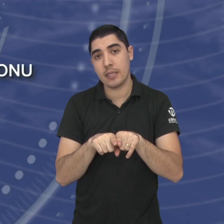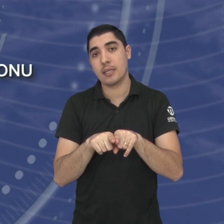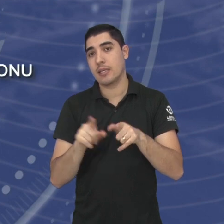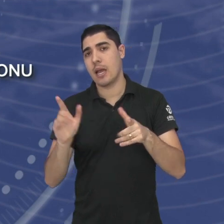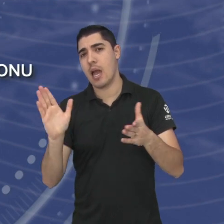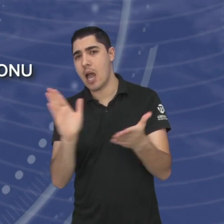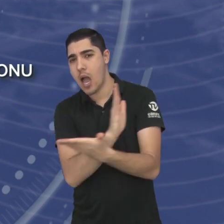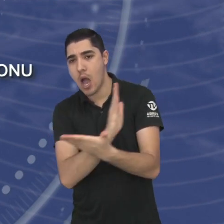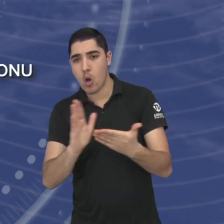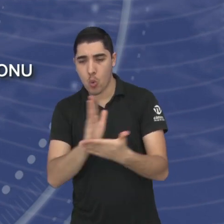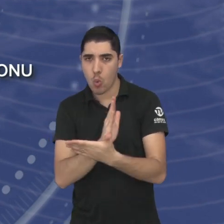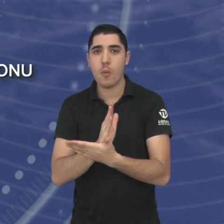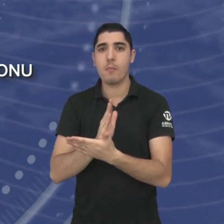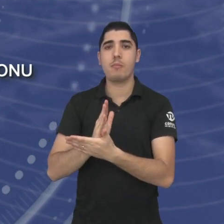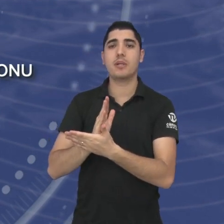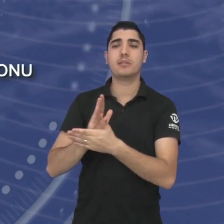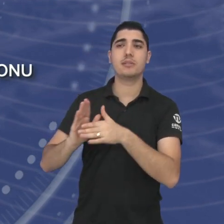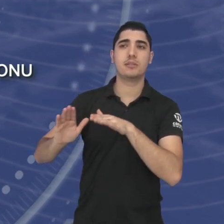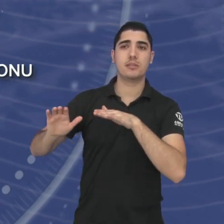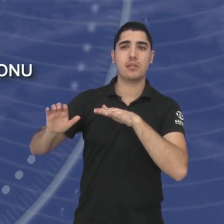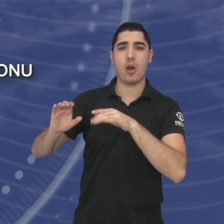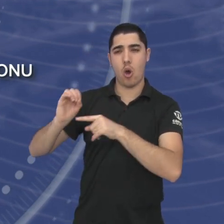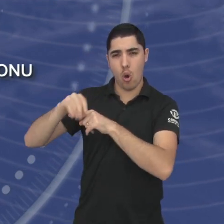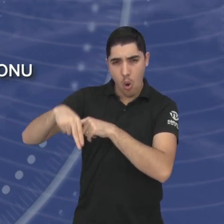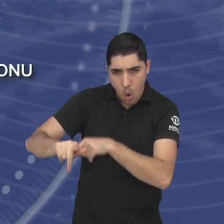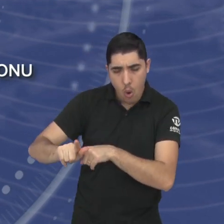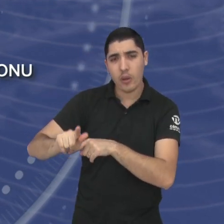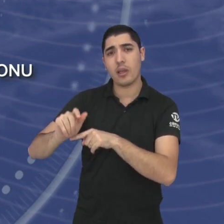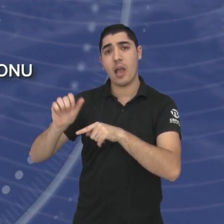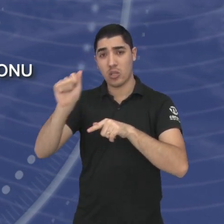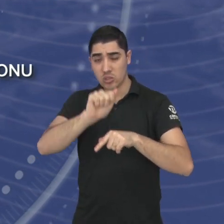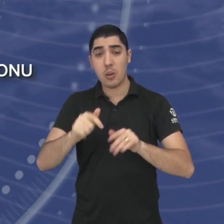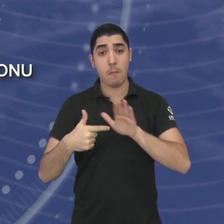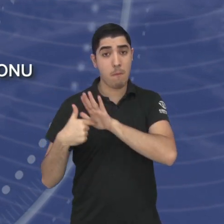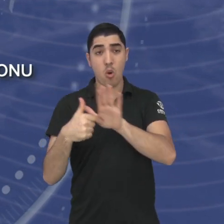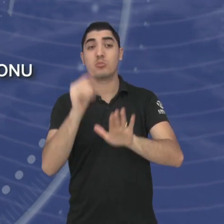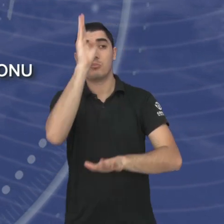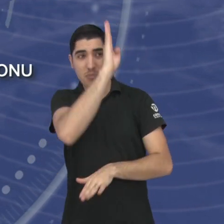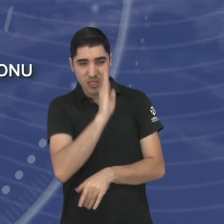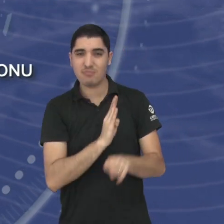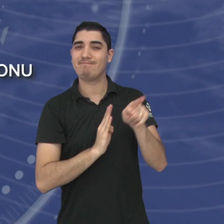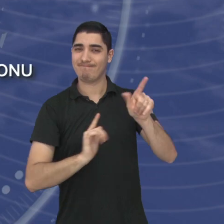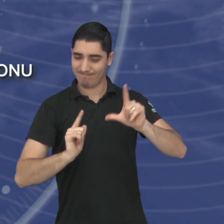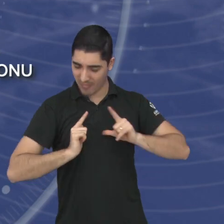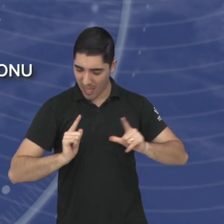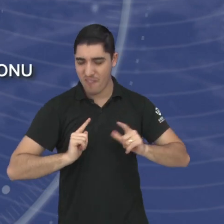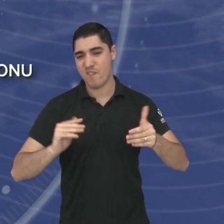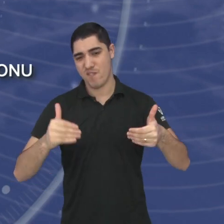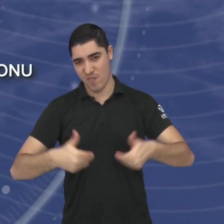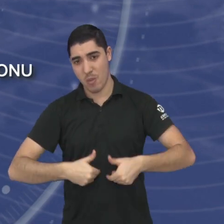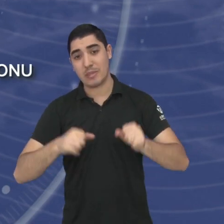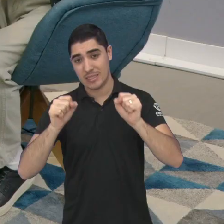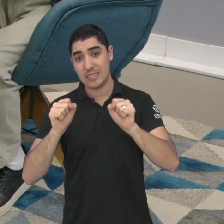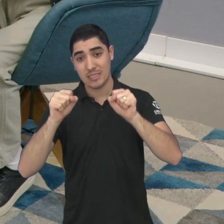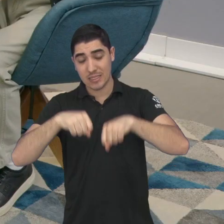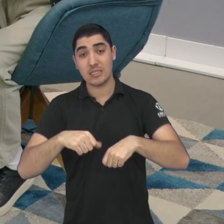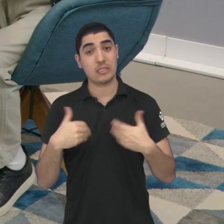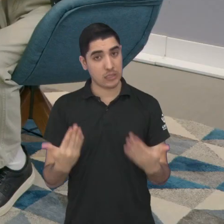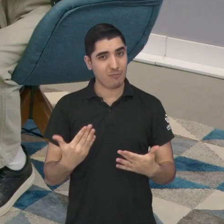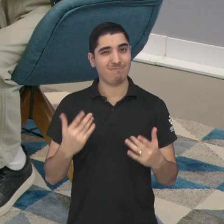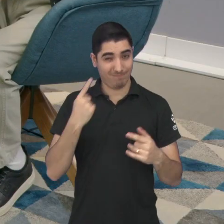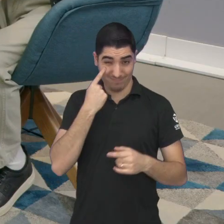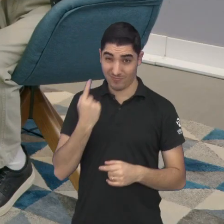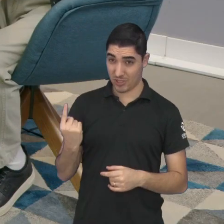algumas entidades já colocavam o Brasil no mapa da fome, né? O que a gente falava aqui anteriormente. Então, uma situação muito complicada, né?